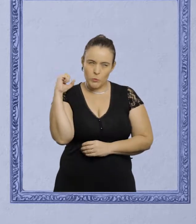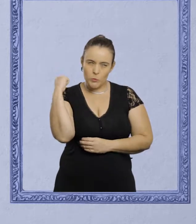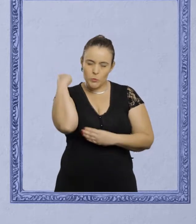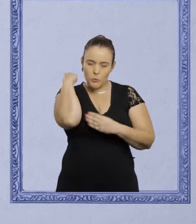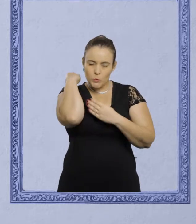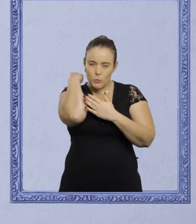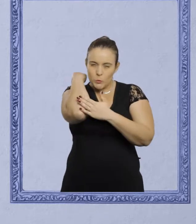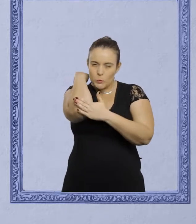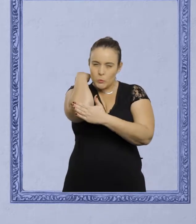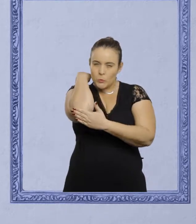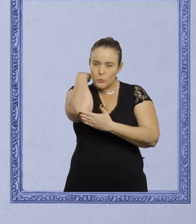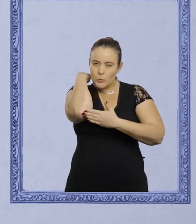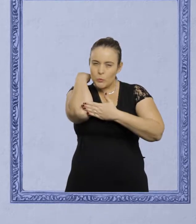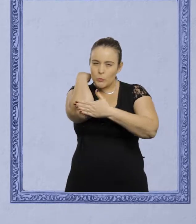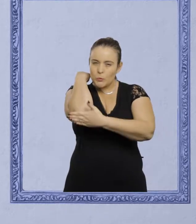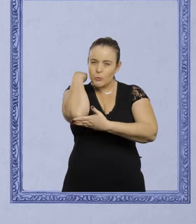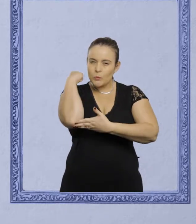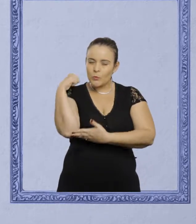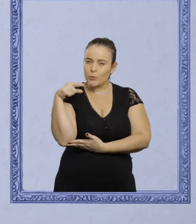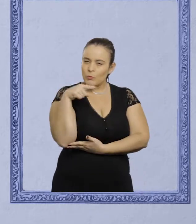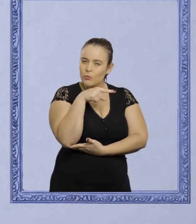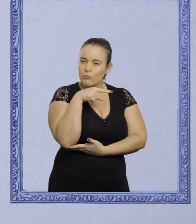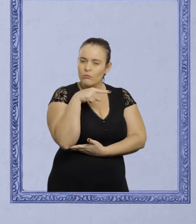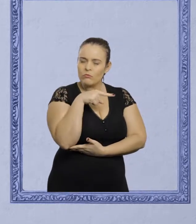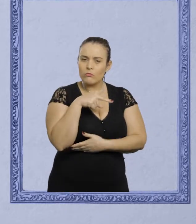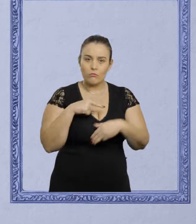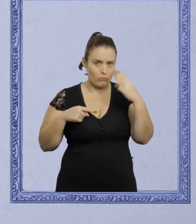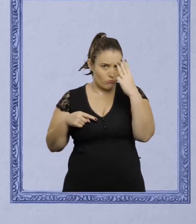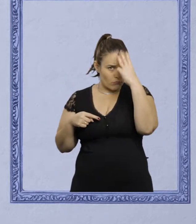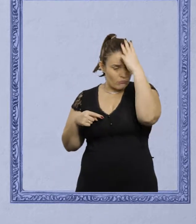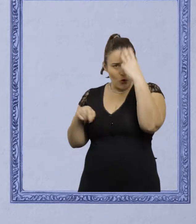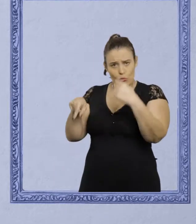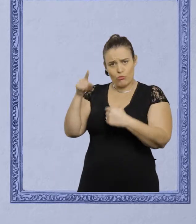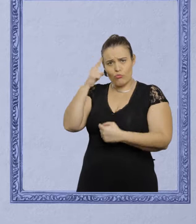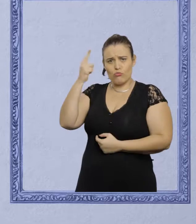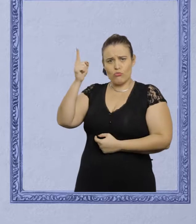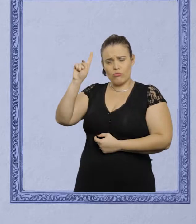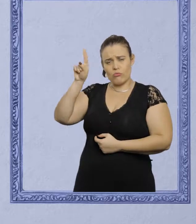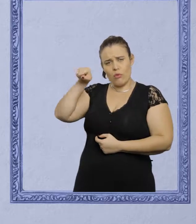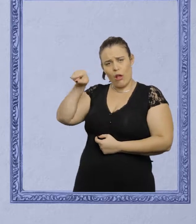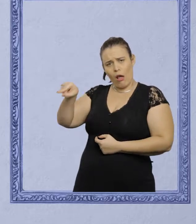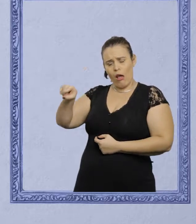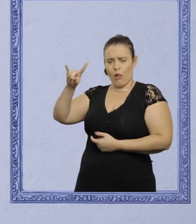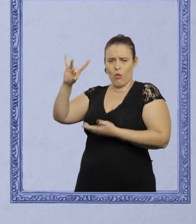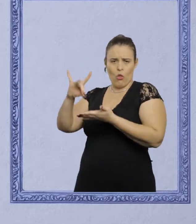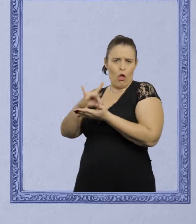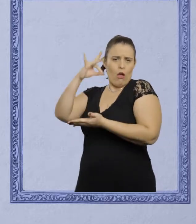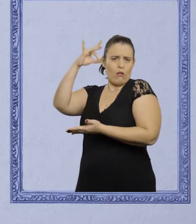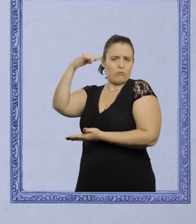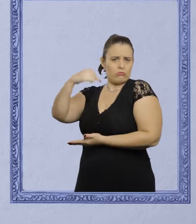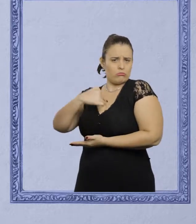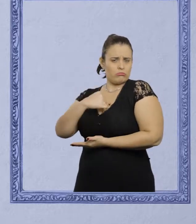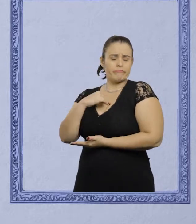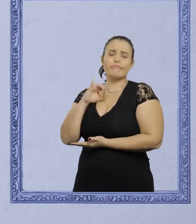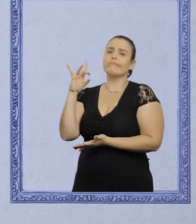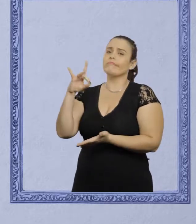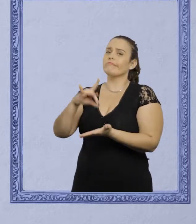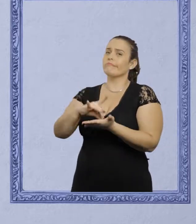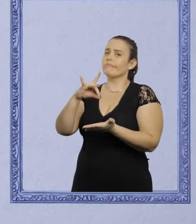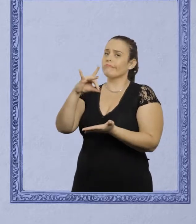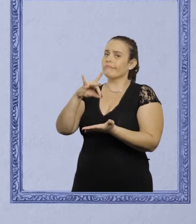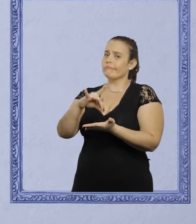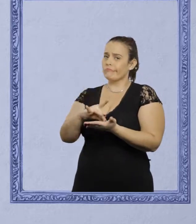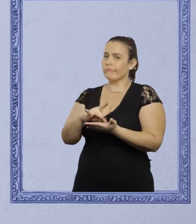Naquele instante, Sininho estava cheia de ciúmes de Wendy. Wendy não sabia que a fada a odiava. Era